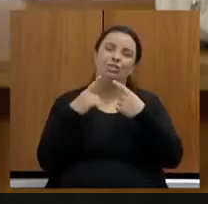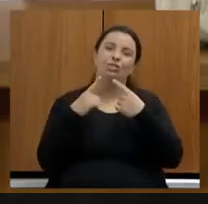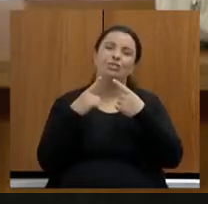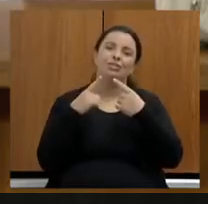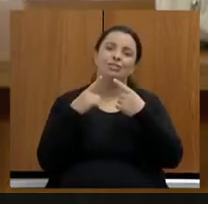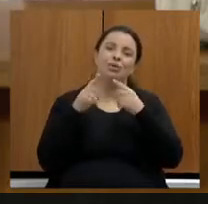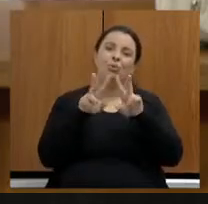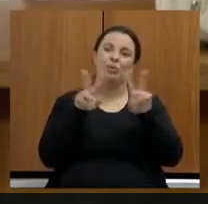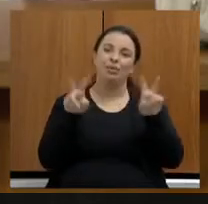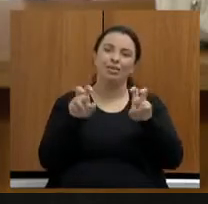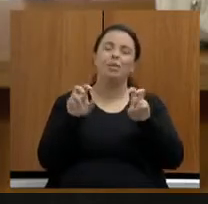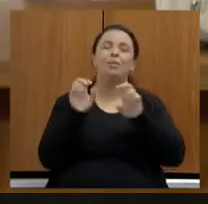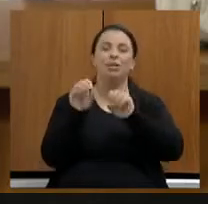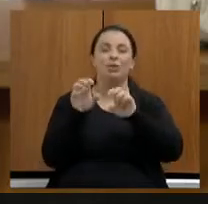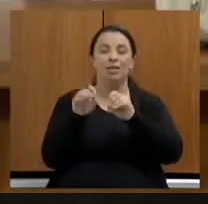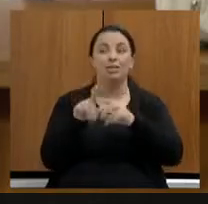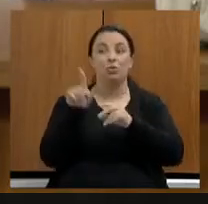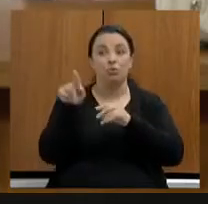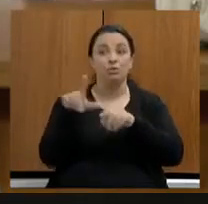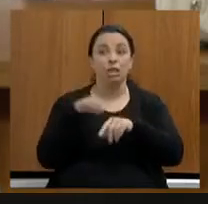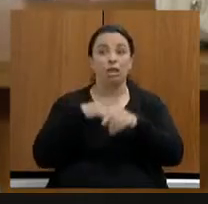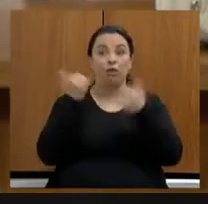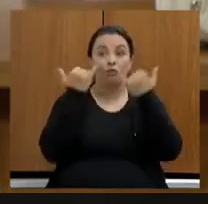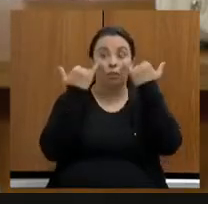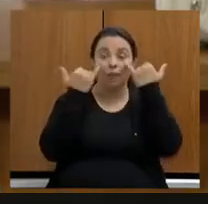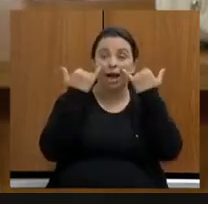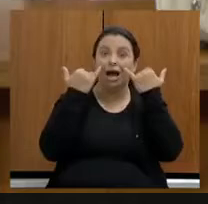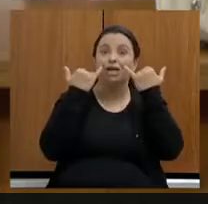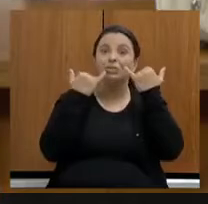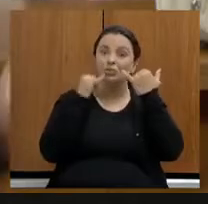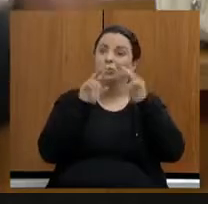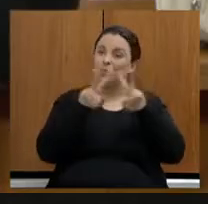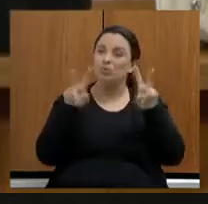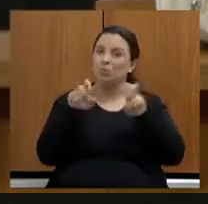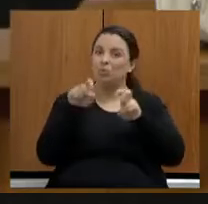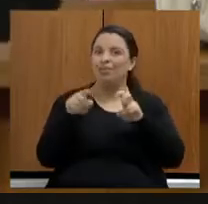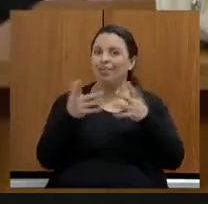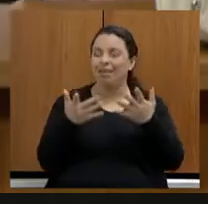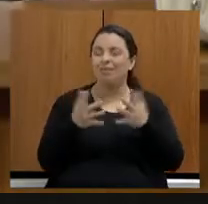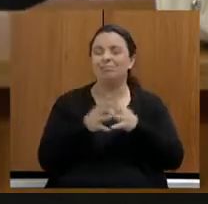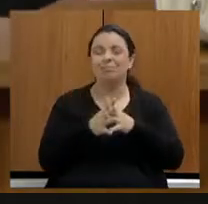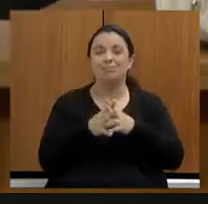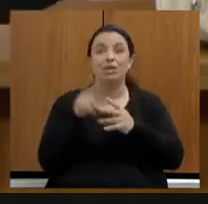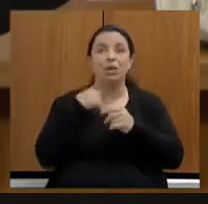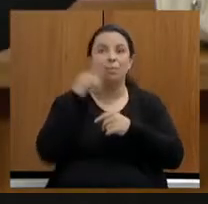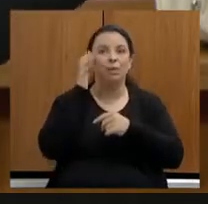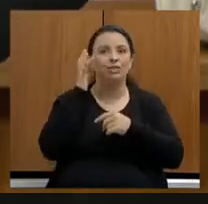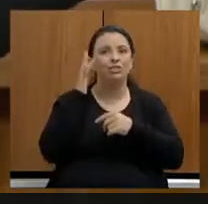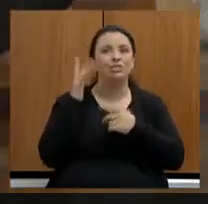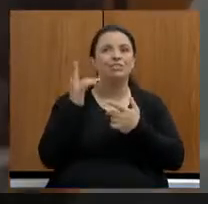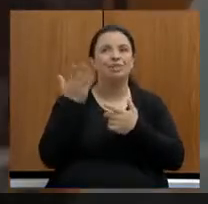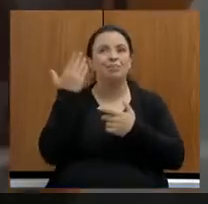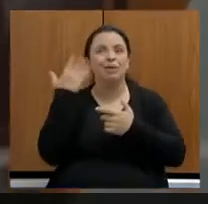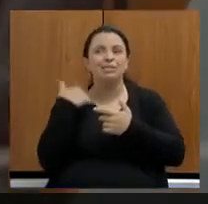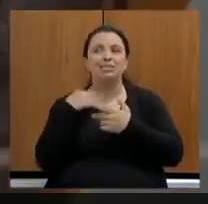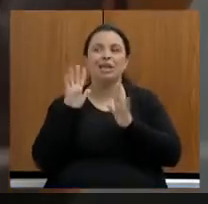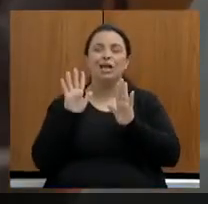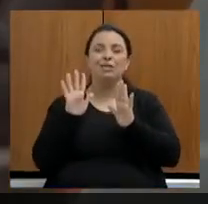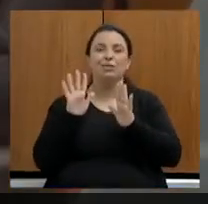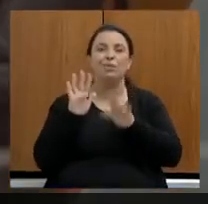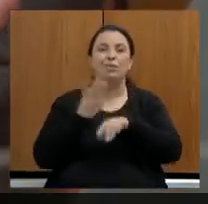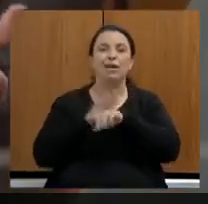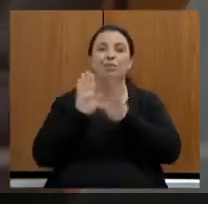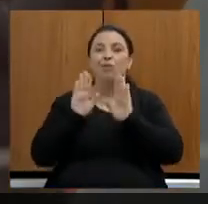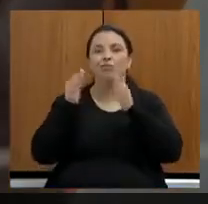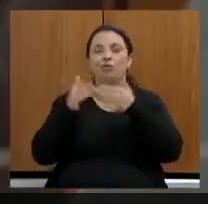então então bem informado então atualizado sobre o tema Eu imagino que naquele período de concentração na saúde era por óbvios